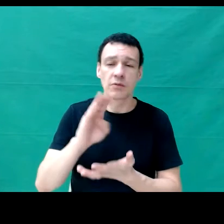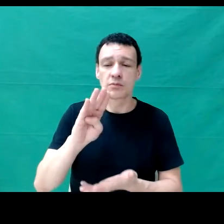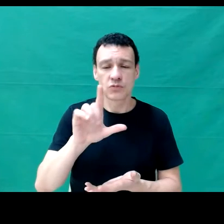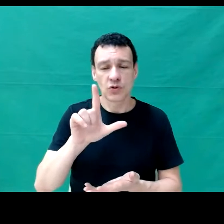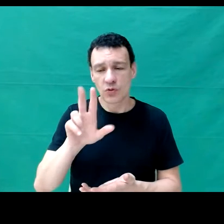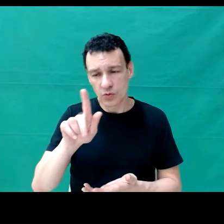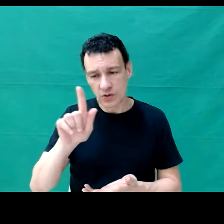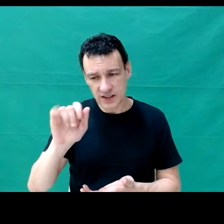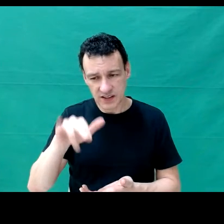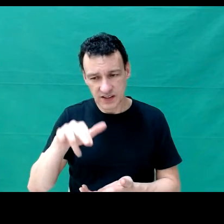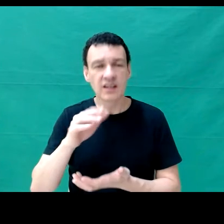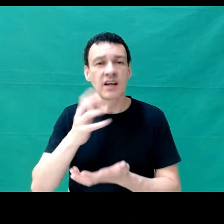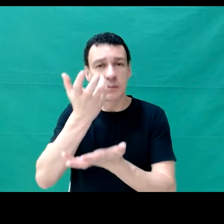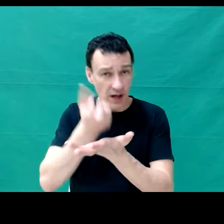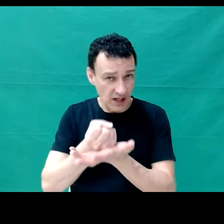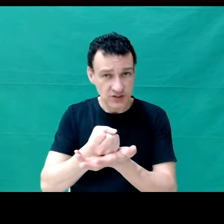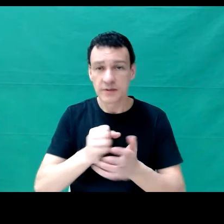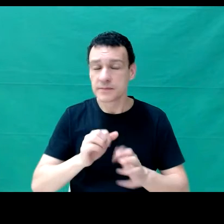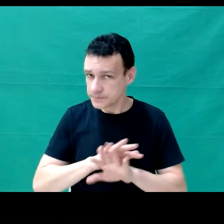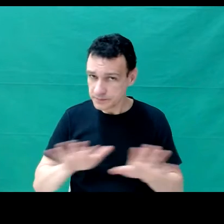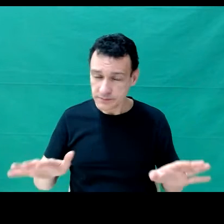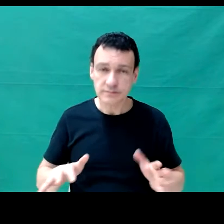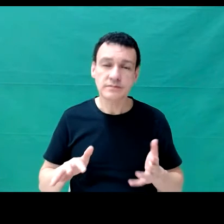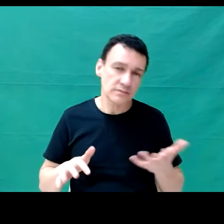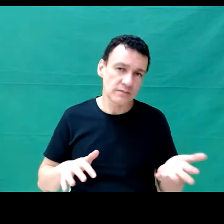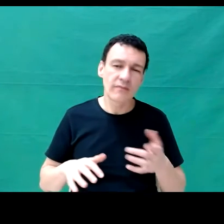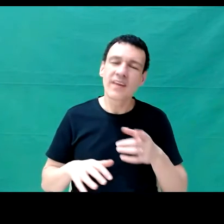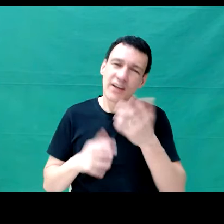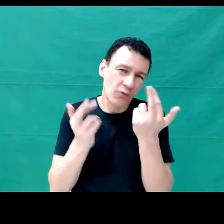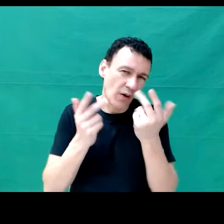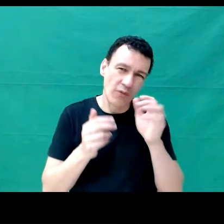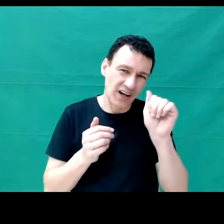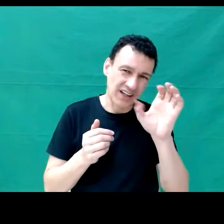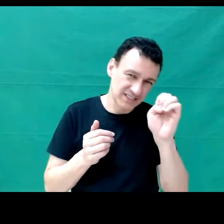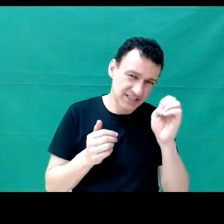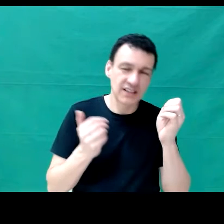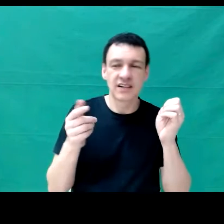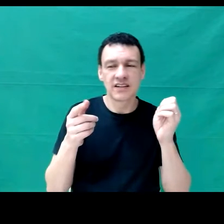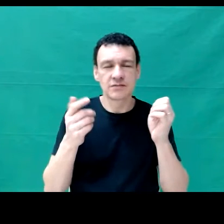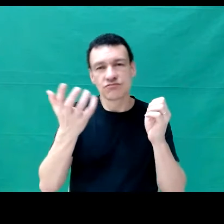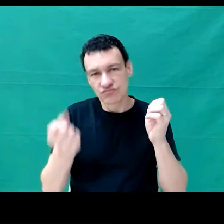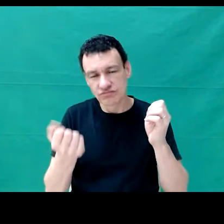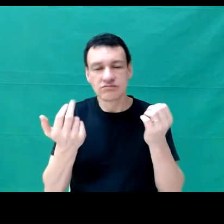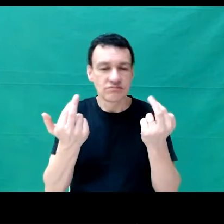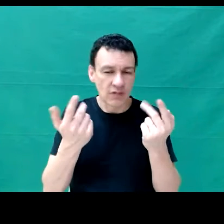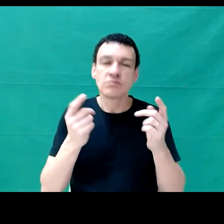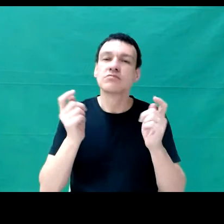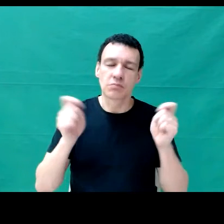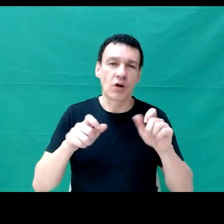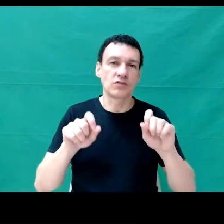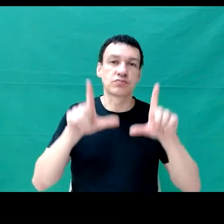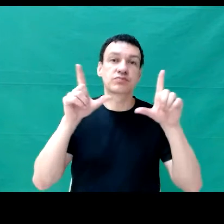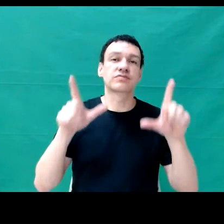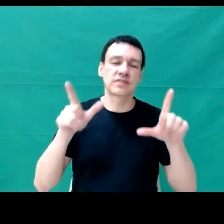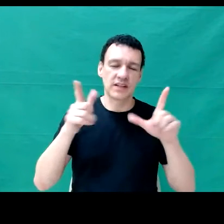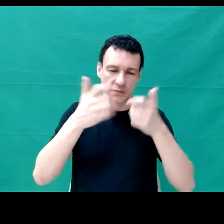vai gerar, né, da mesma forma do Axe, os defeitos que estão aparecendo. Você vai abrir